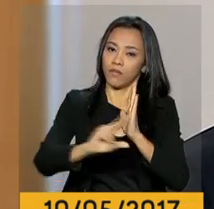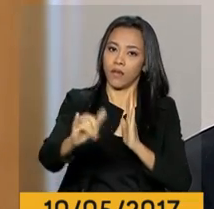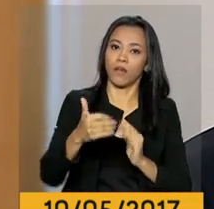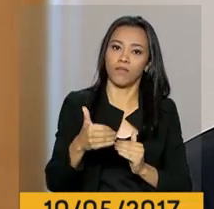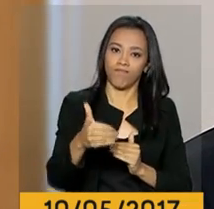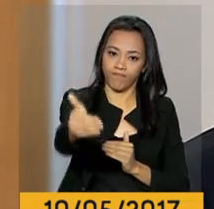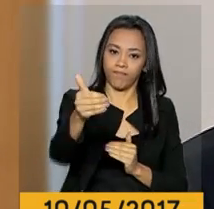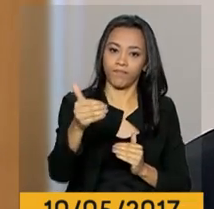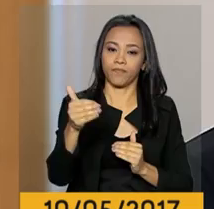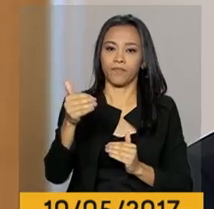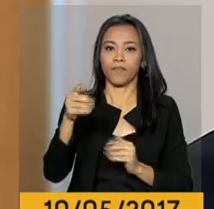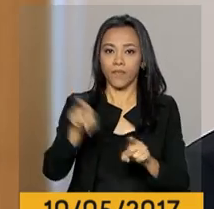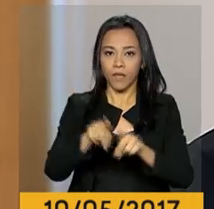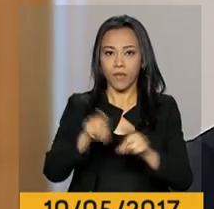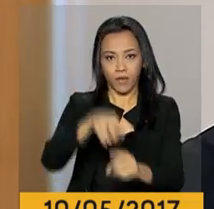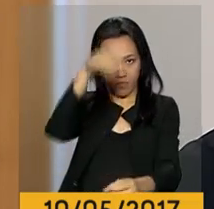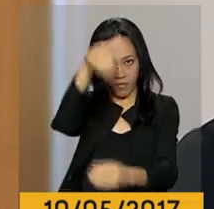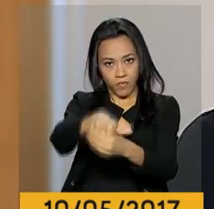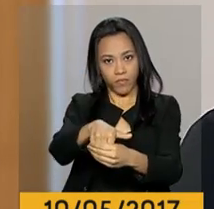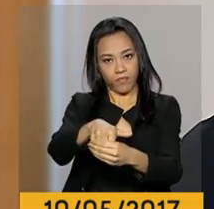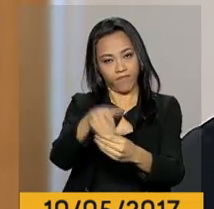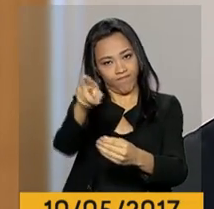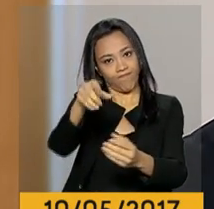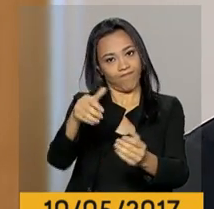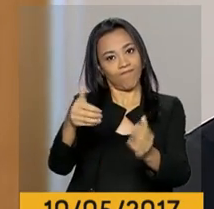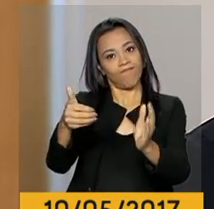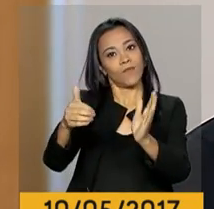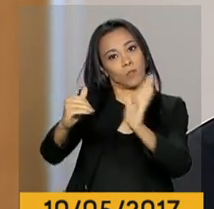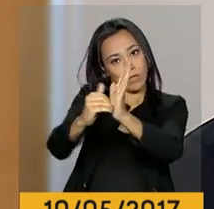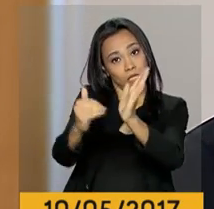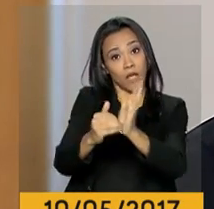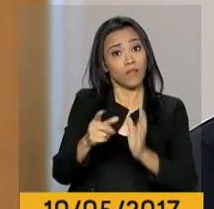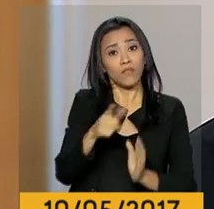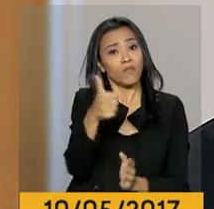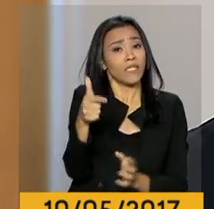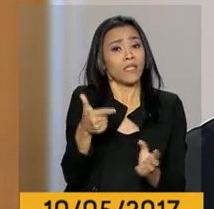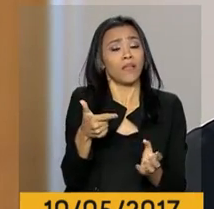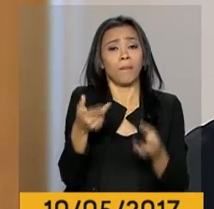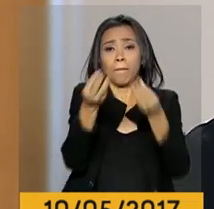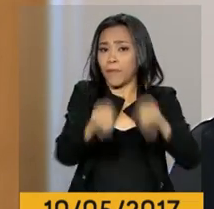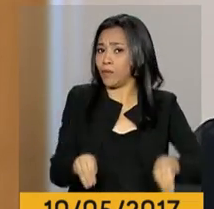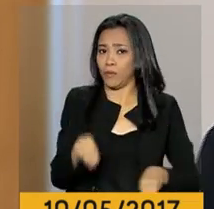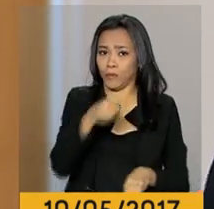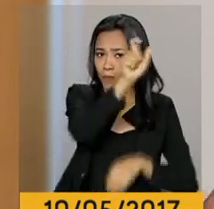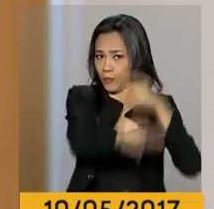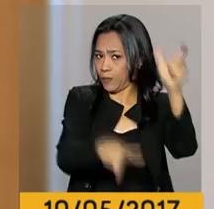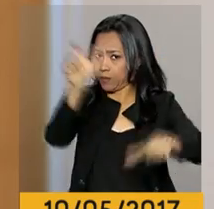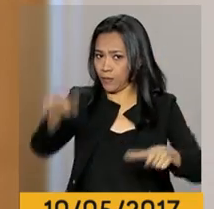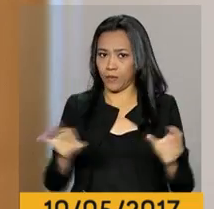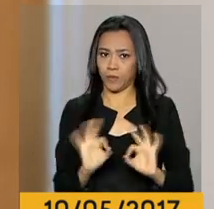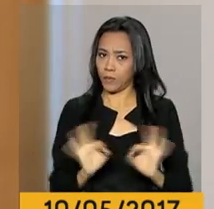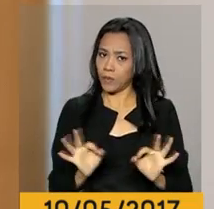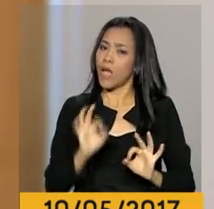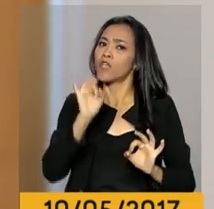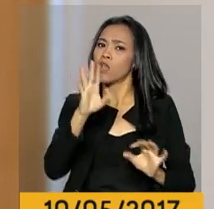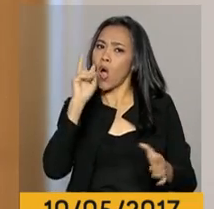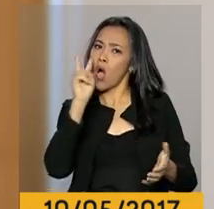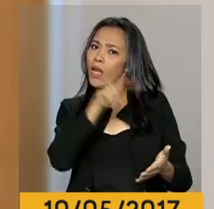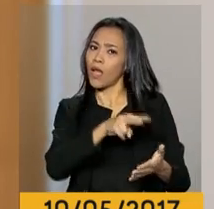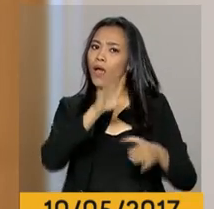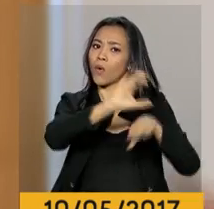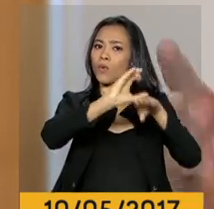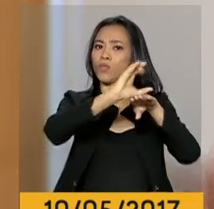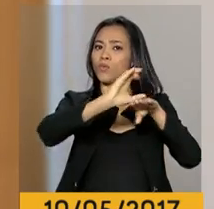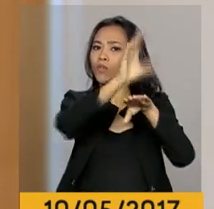ah no senado federal sem nenhum prejuízo a trabalhadores né porque basta examinar a Constituição Federal para